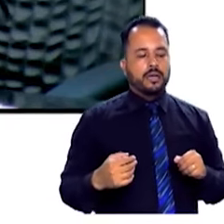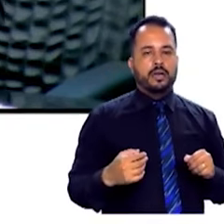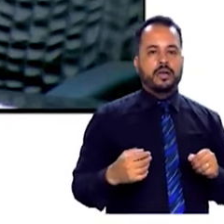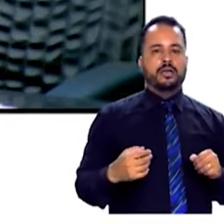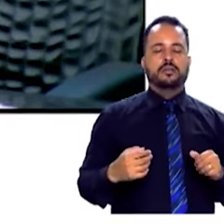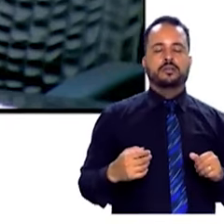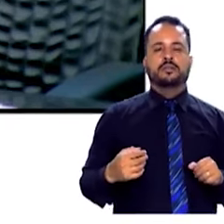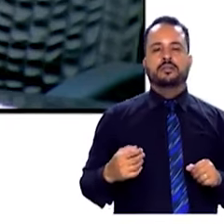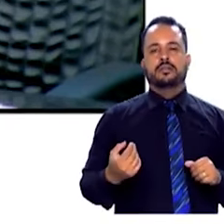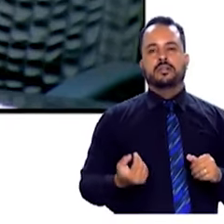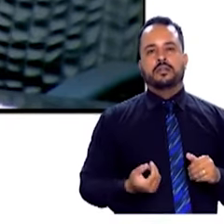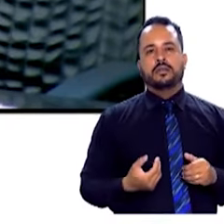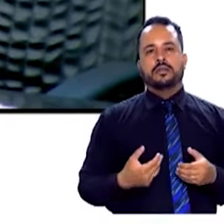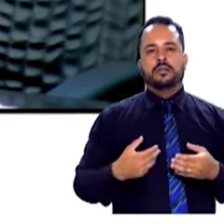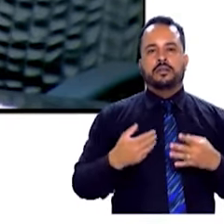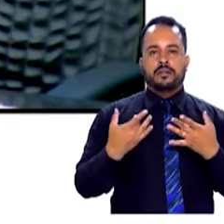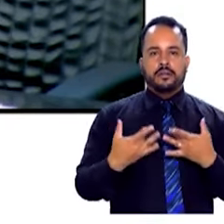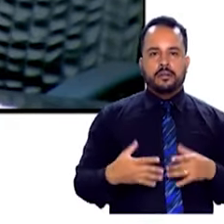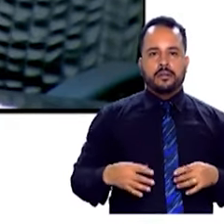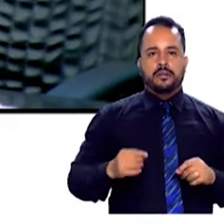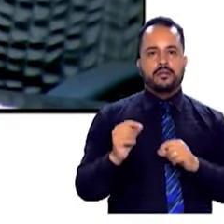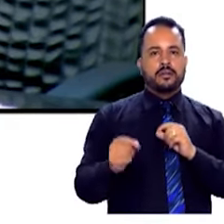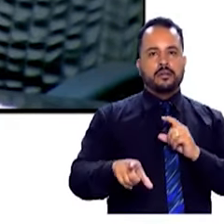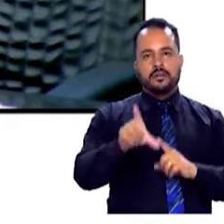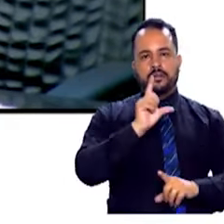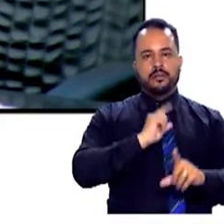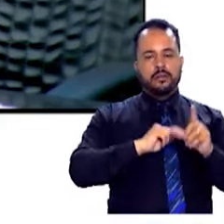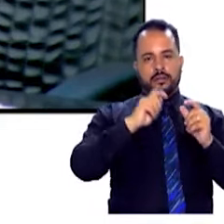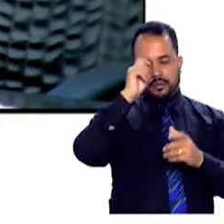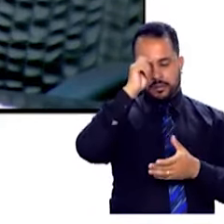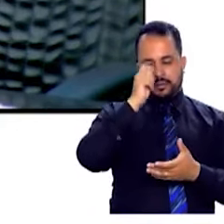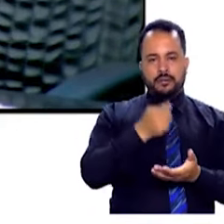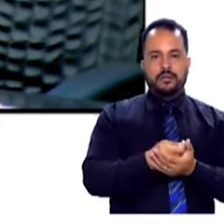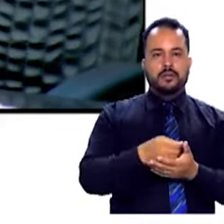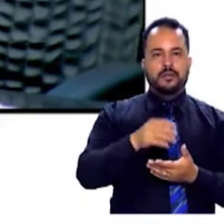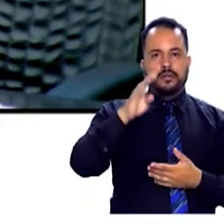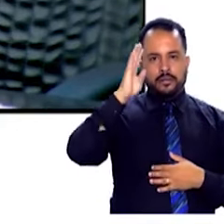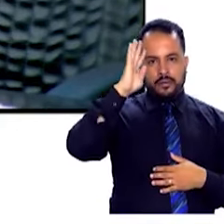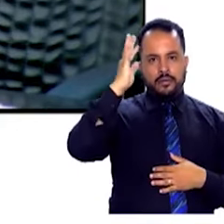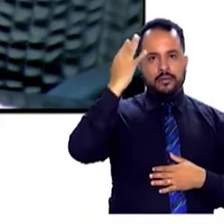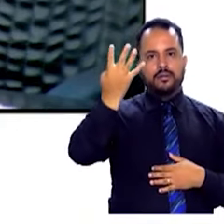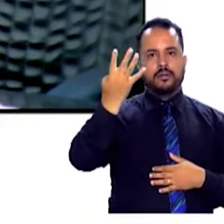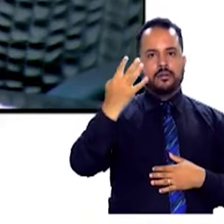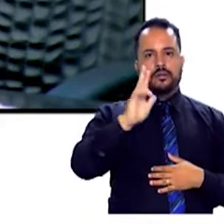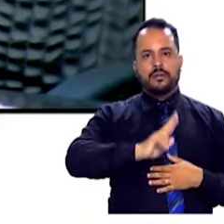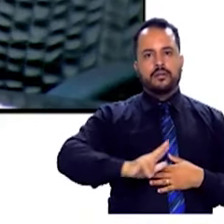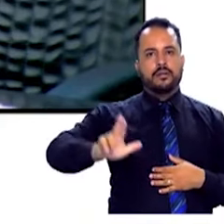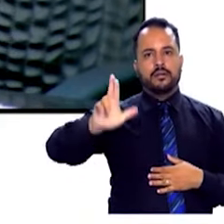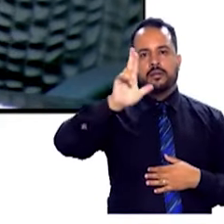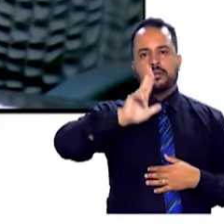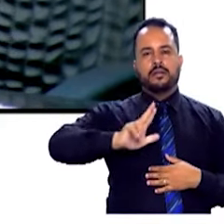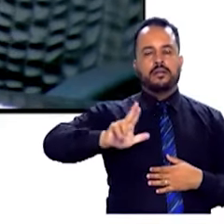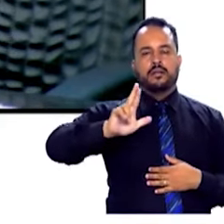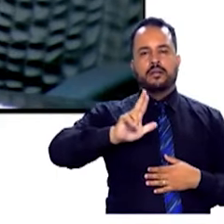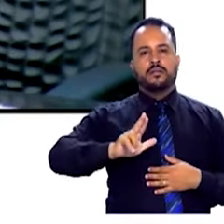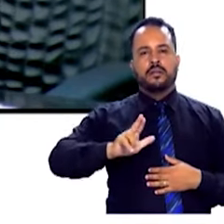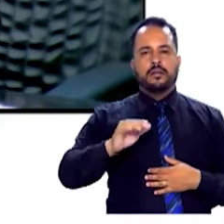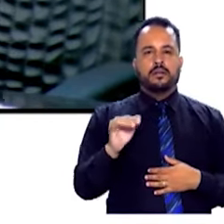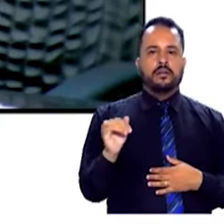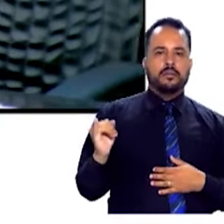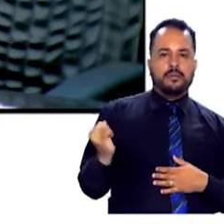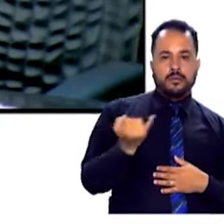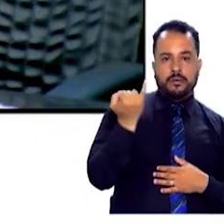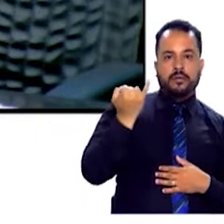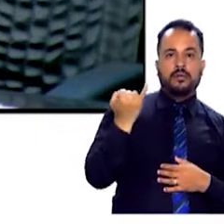reconhecida então é um filtro positivo eh e que deve ser utilizado levando em conta a relevância eh das questões